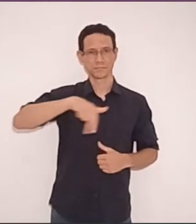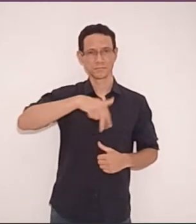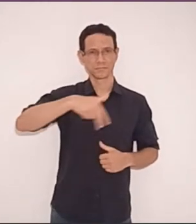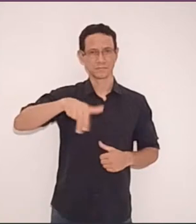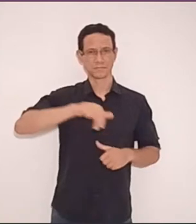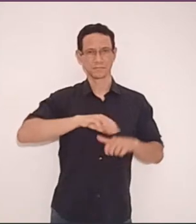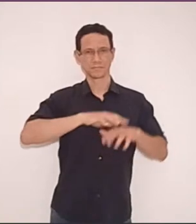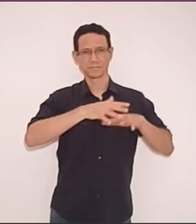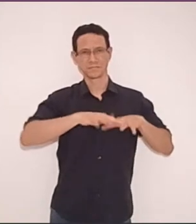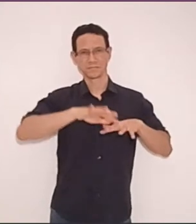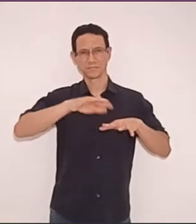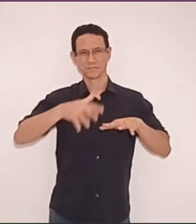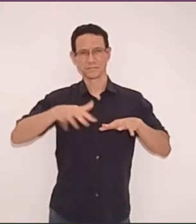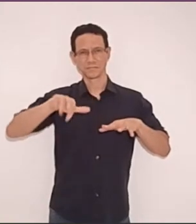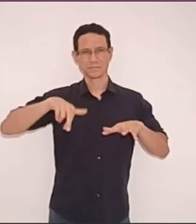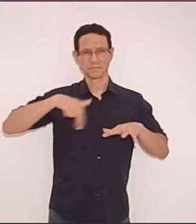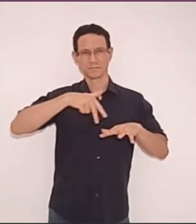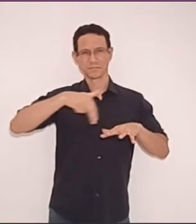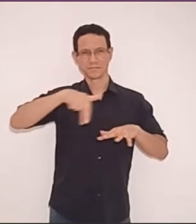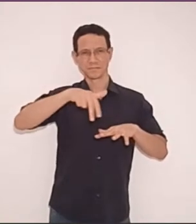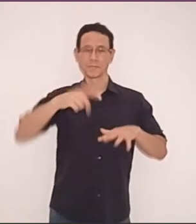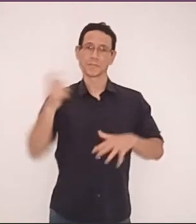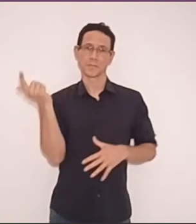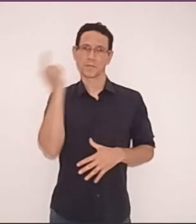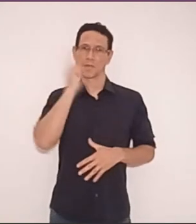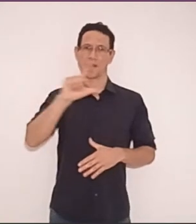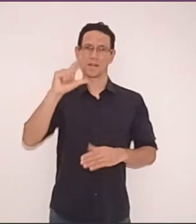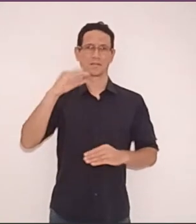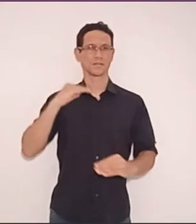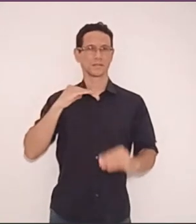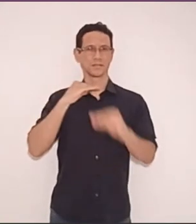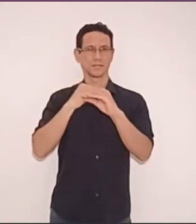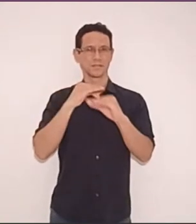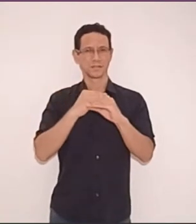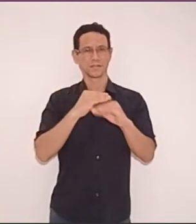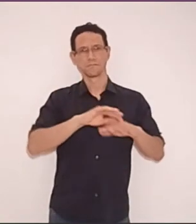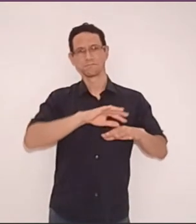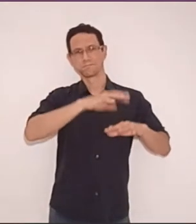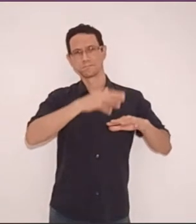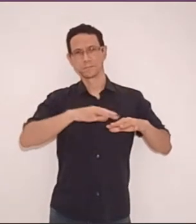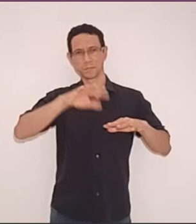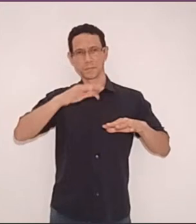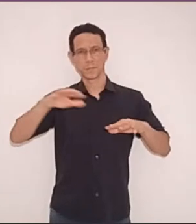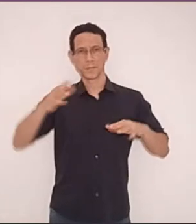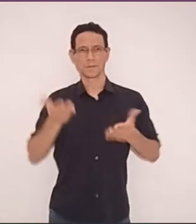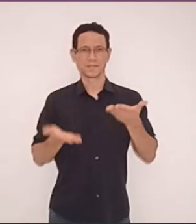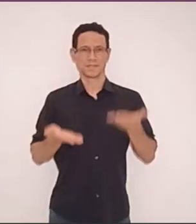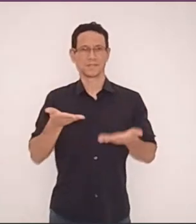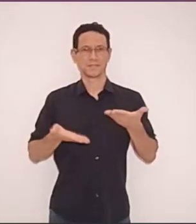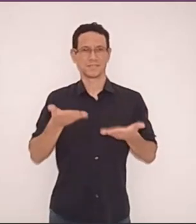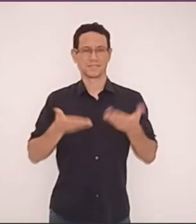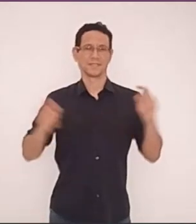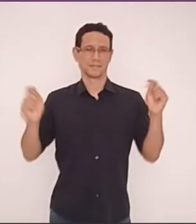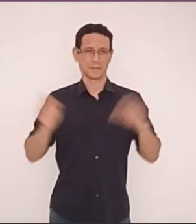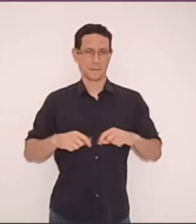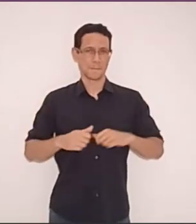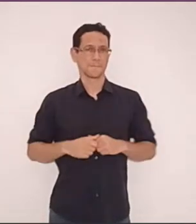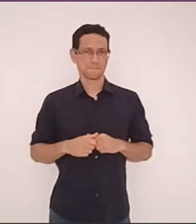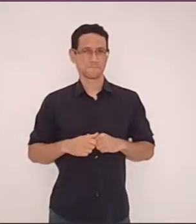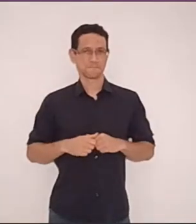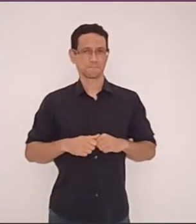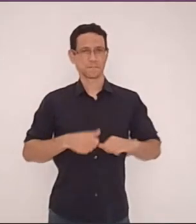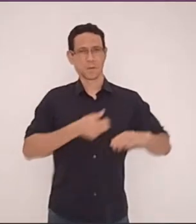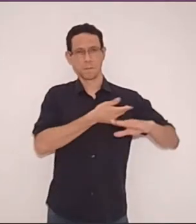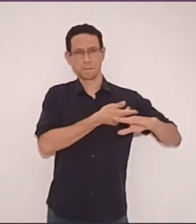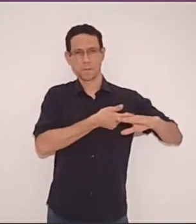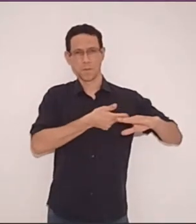penhascos atingimos o equilíbrio das planícies nós nadando